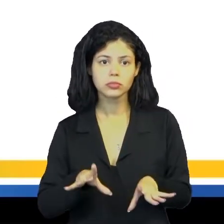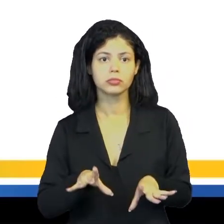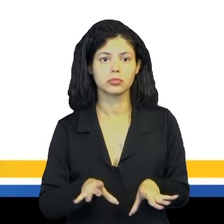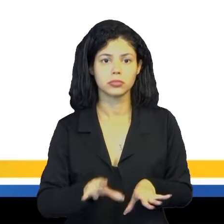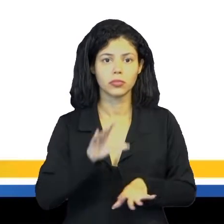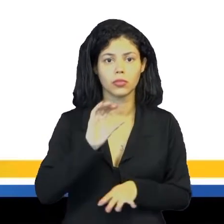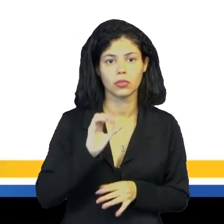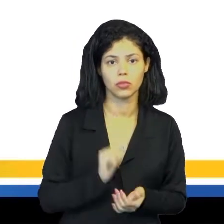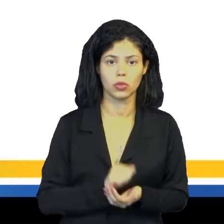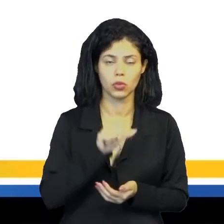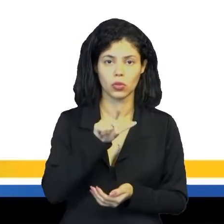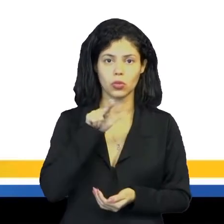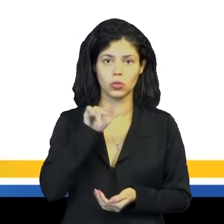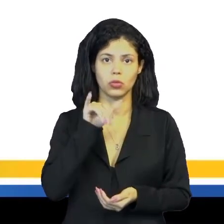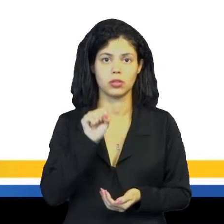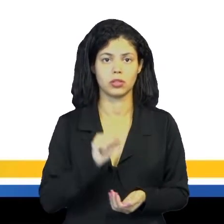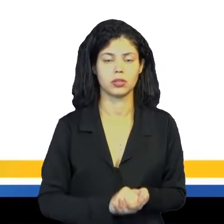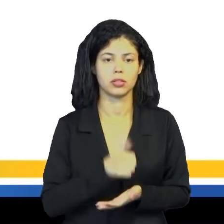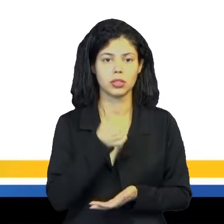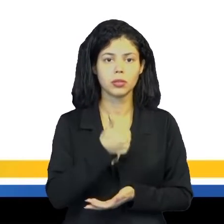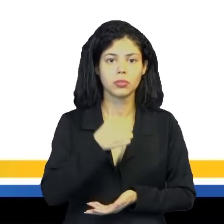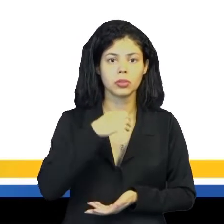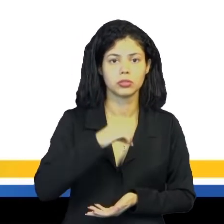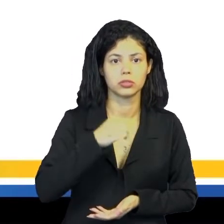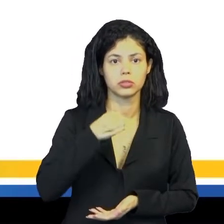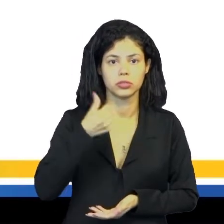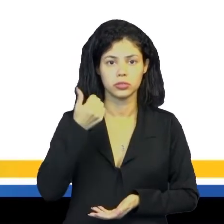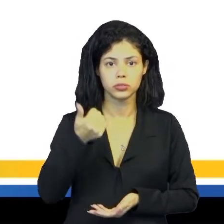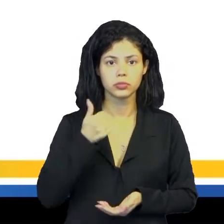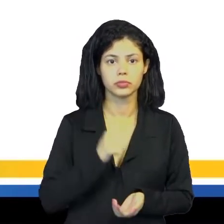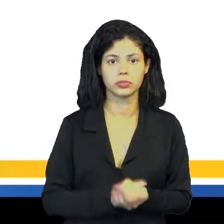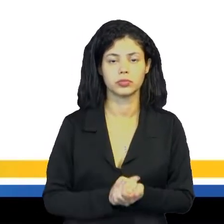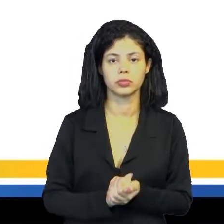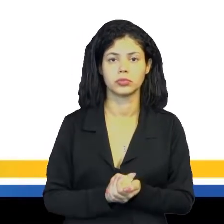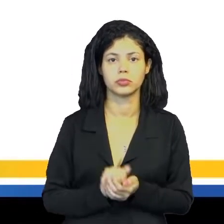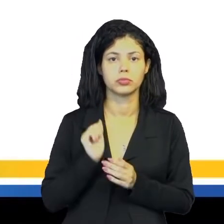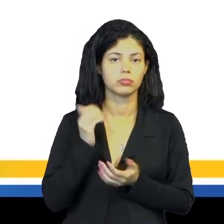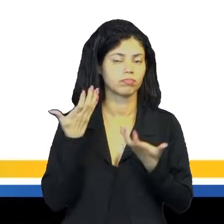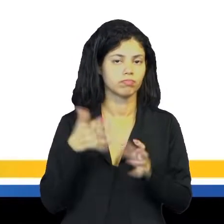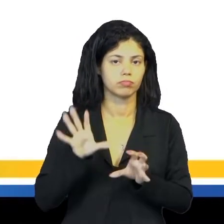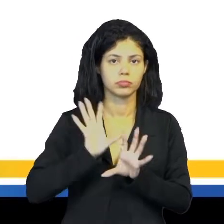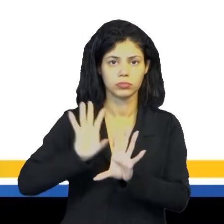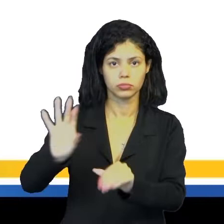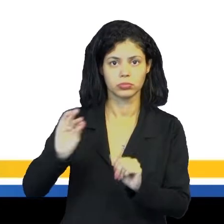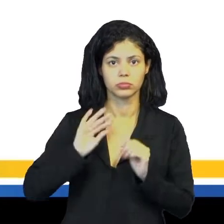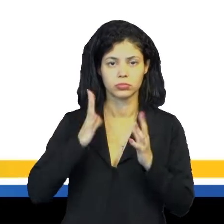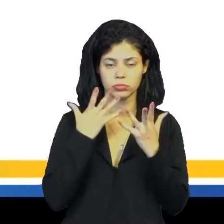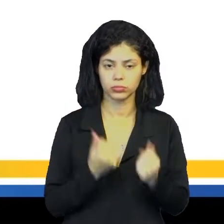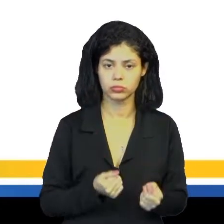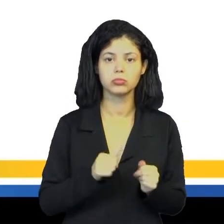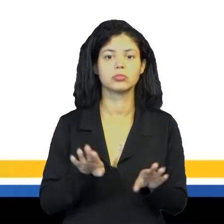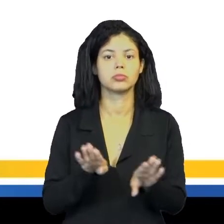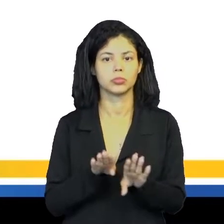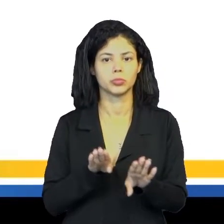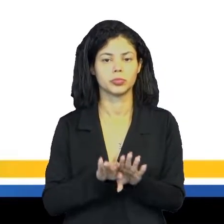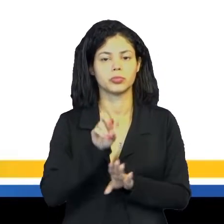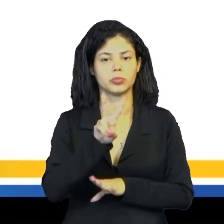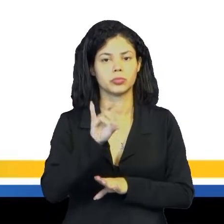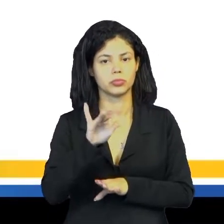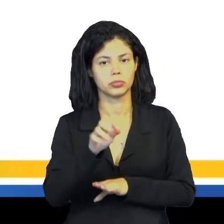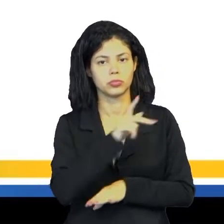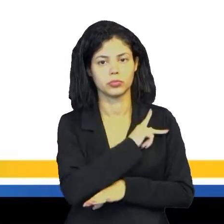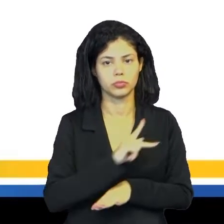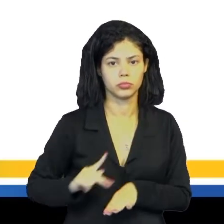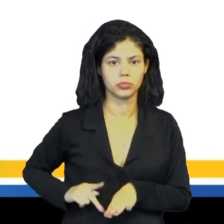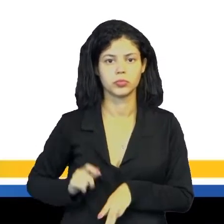Washington Luiz. Em 1891, Deodoro da Fonseca renuncia e, em seu lugar, assume seu vice-presidente, o Floriano Peixoto,